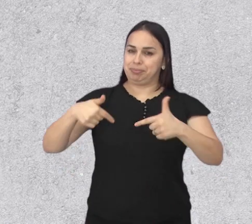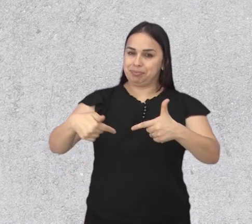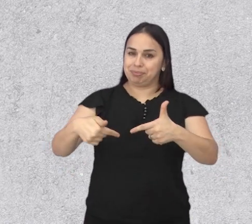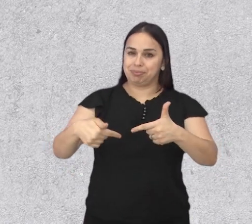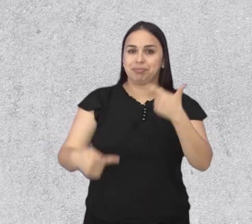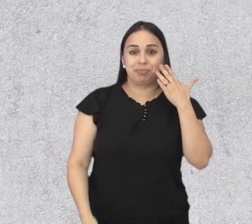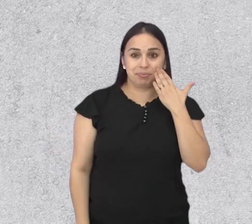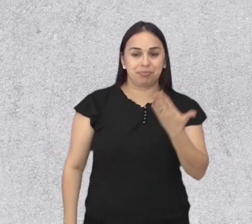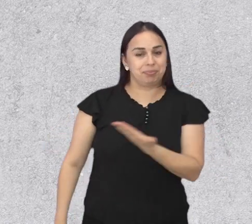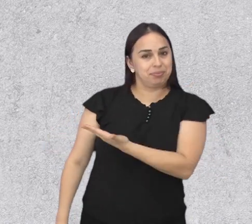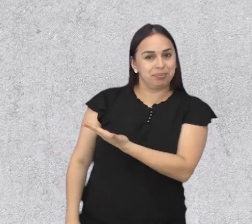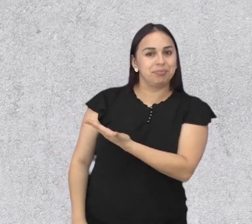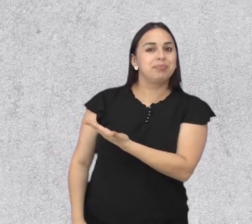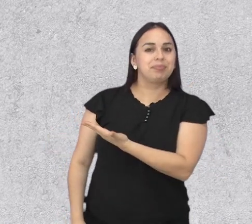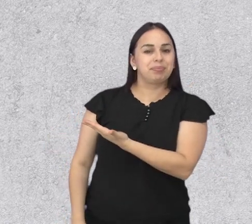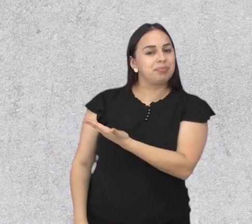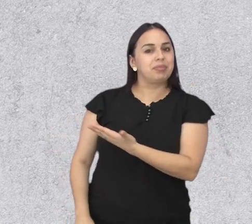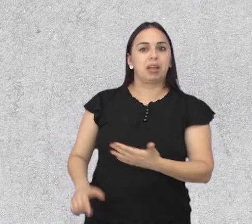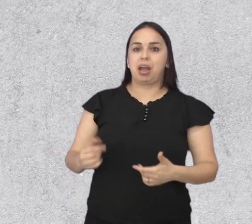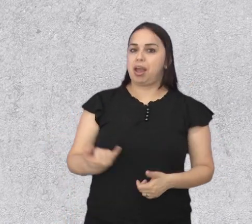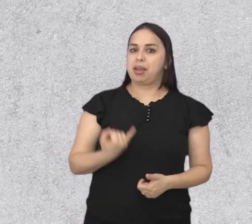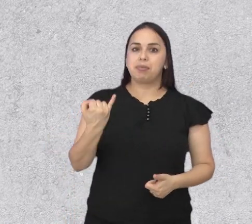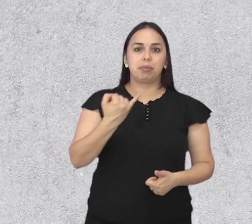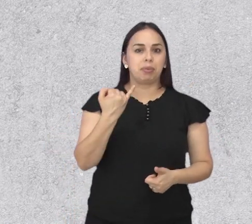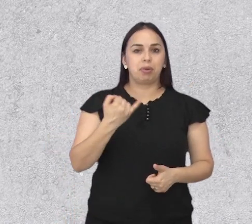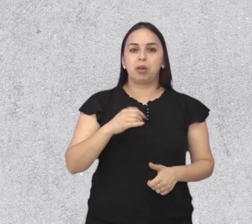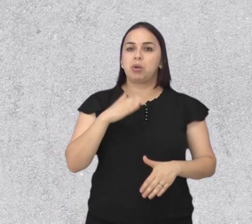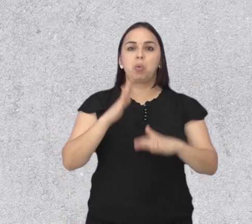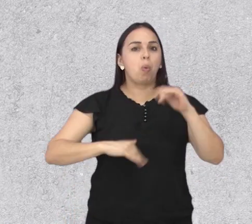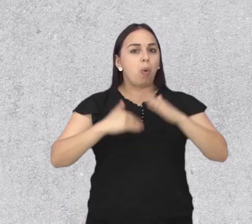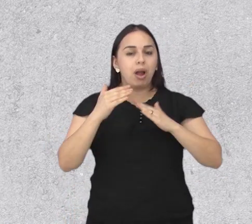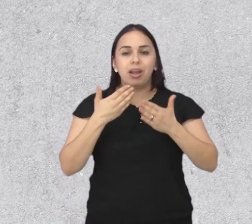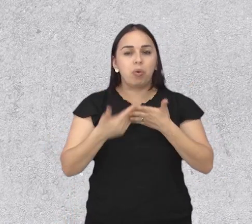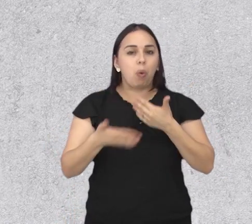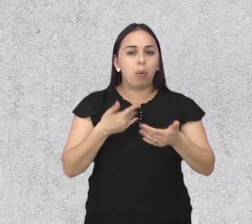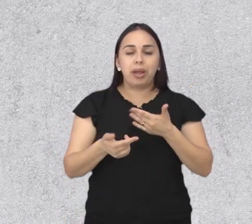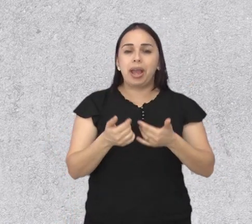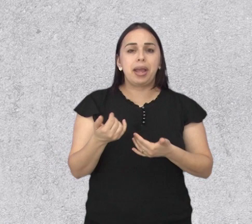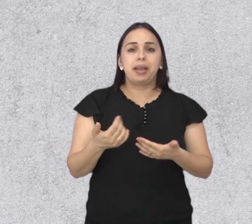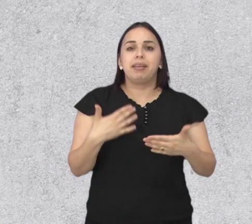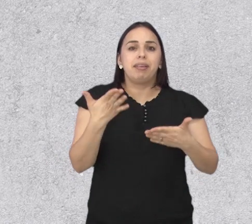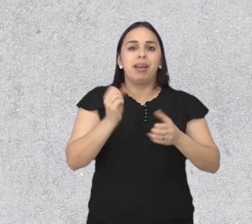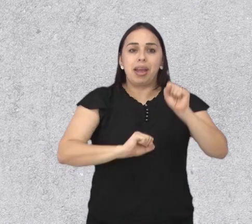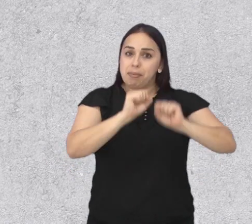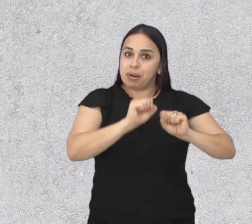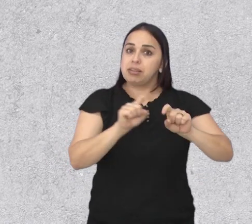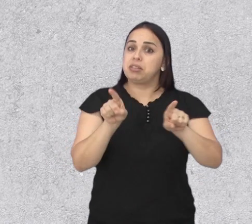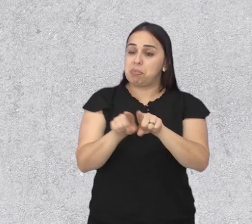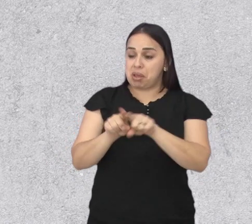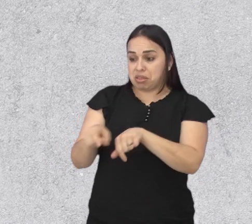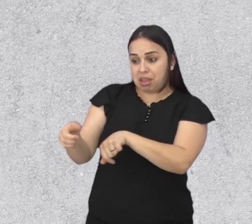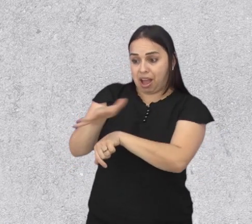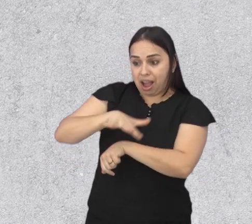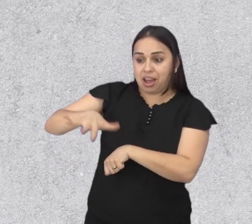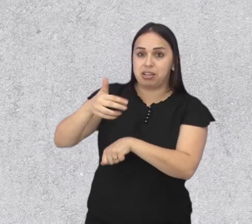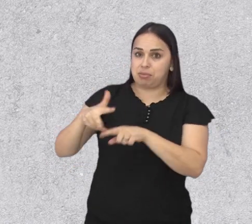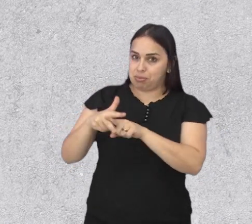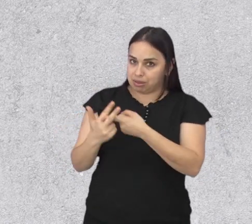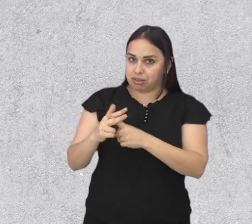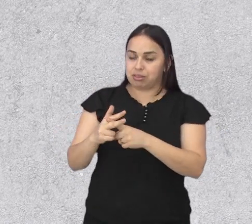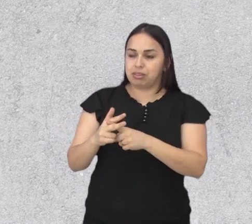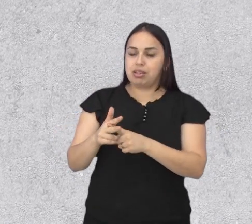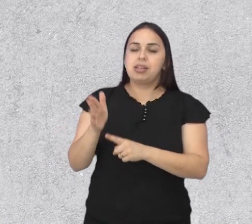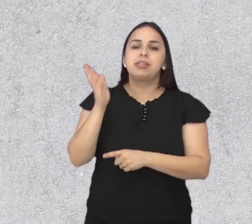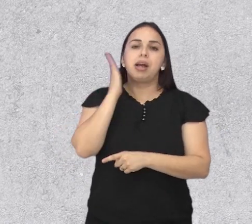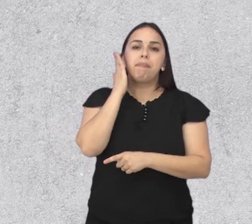a proatividade. A proatividade é essencial em qualquer empresa e na profissão de mecânico isso não é diferente. É importante